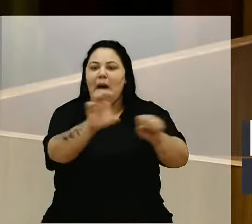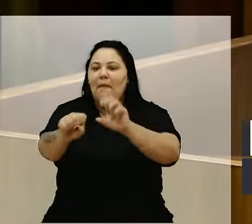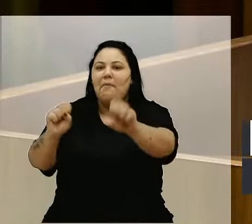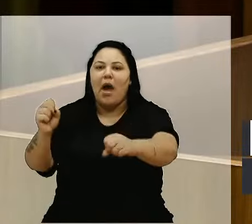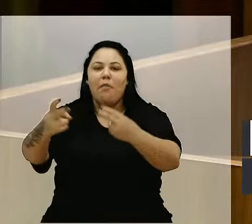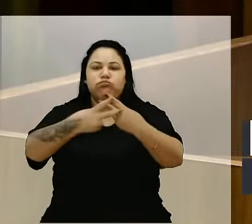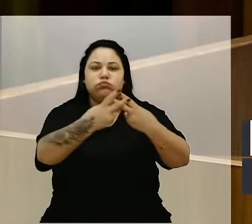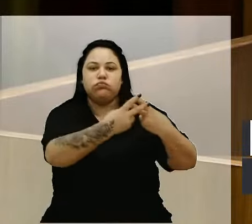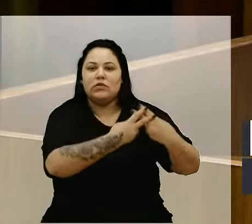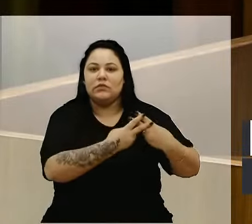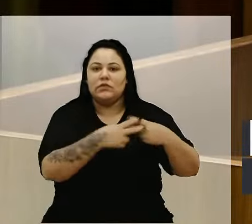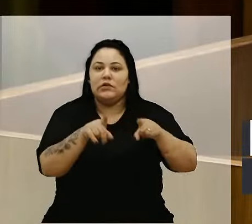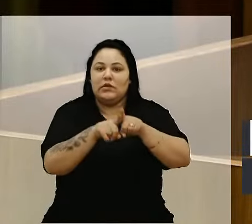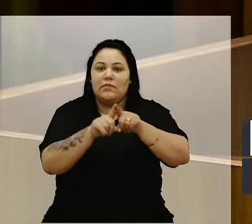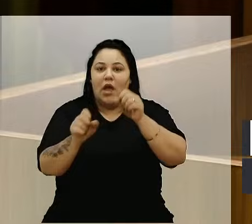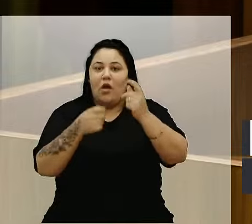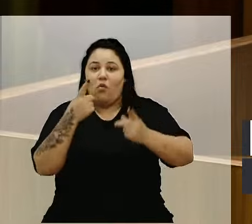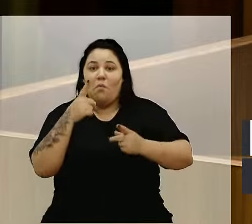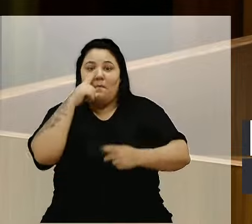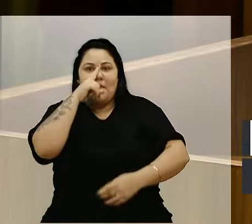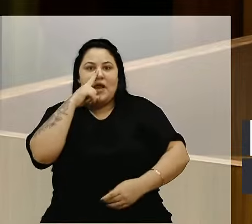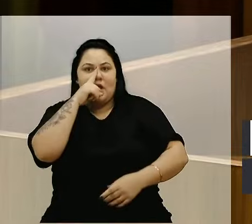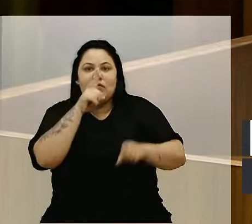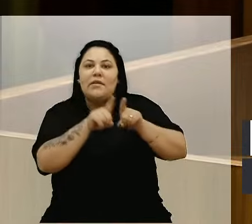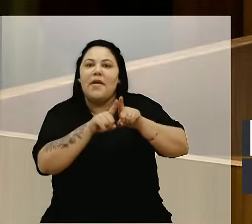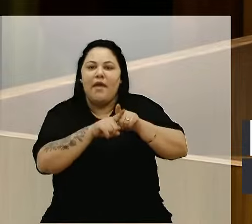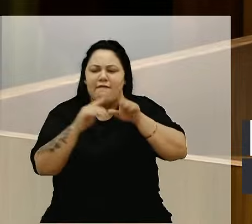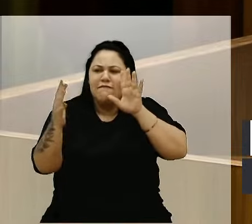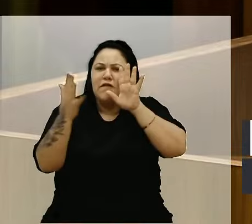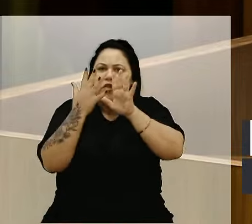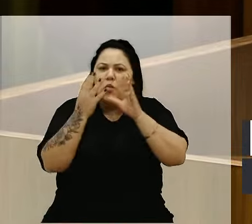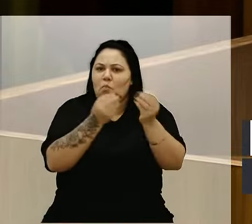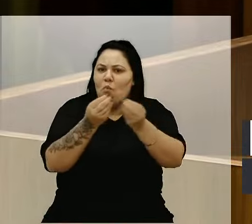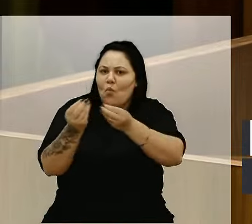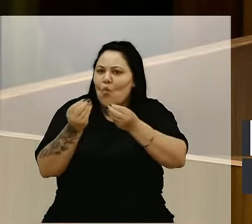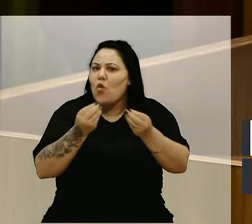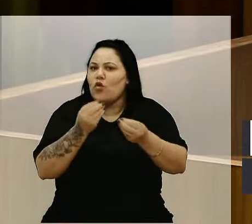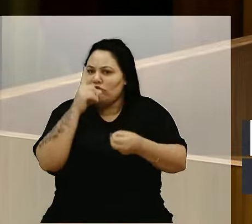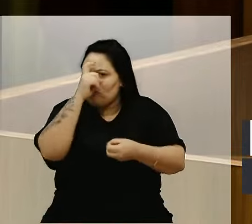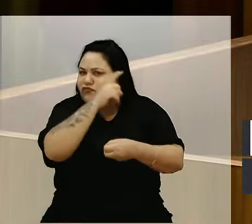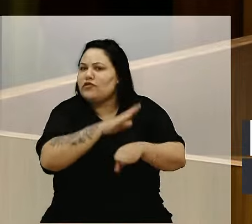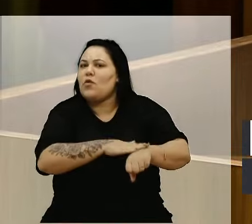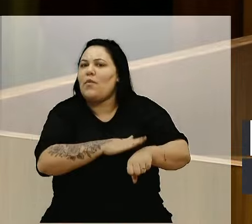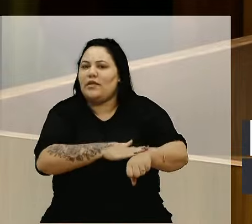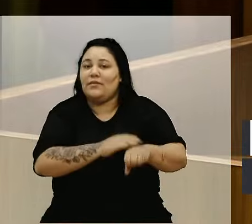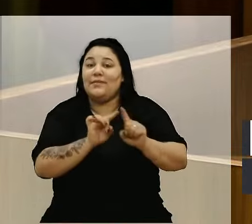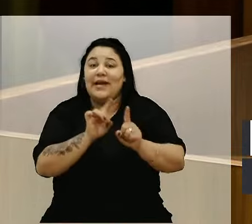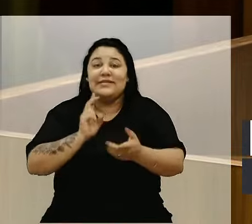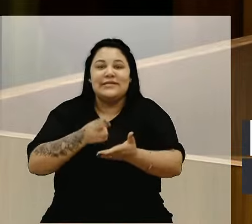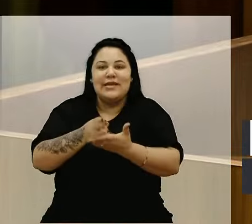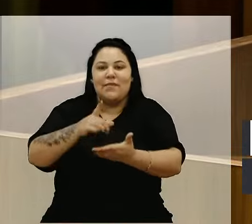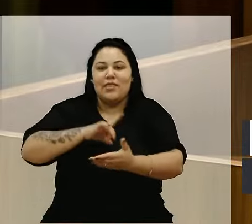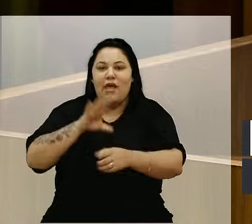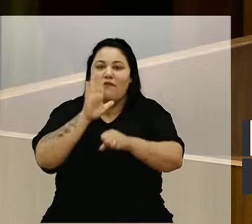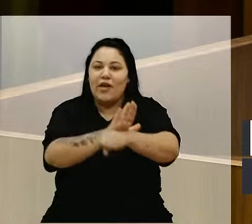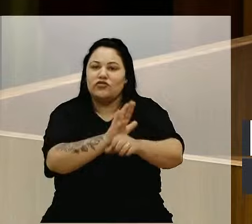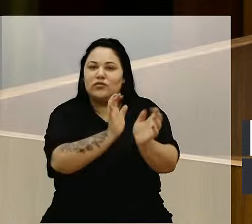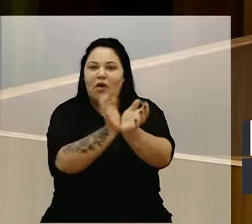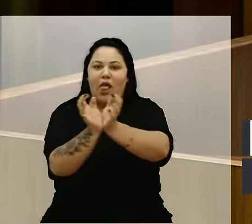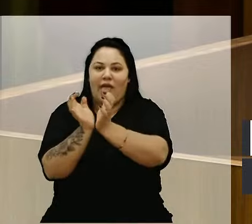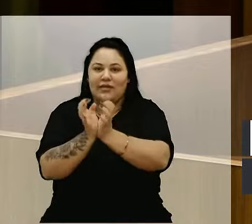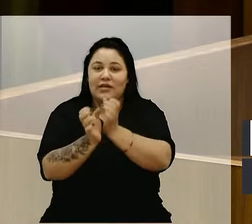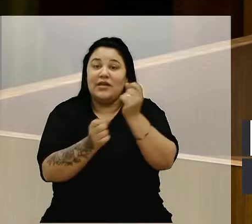com alto grau de periculosidade, passando por muitos apertos, mas sempre teve ajuda dos colegas. Em